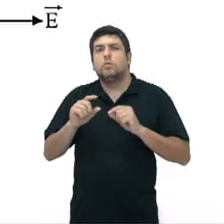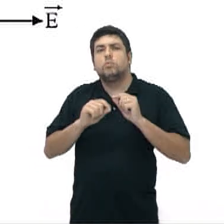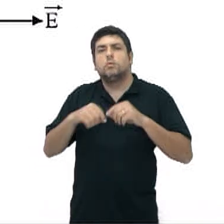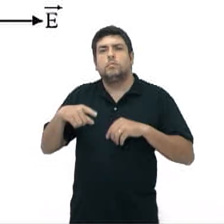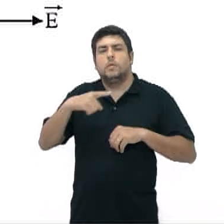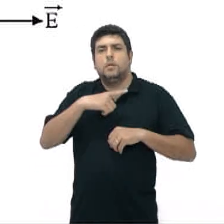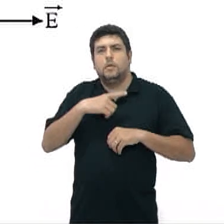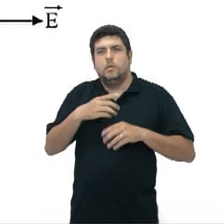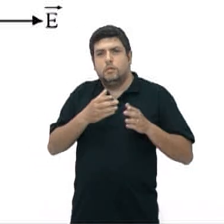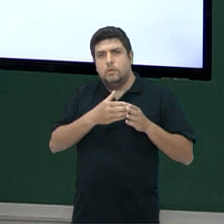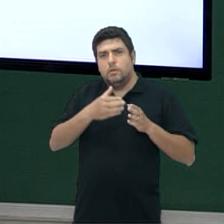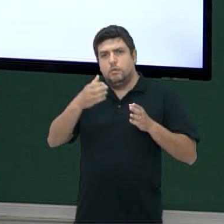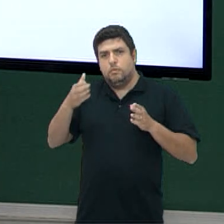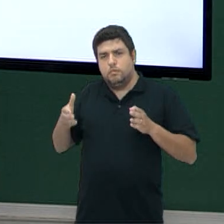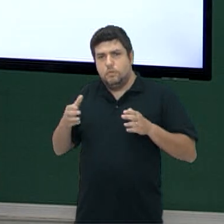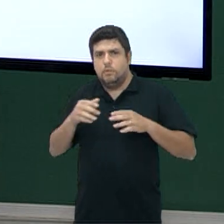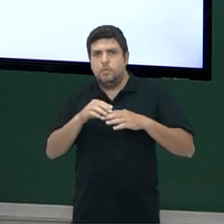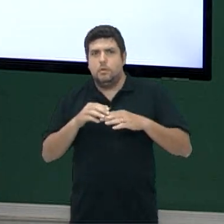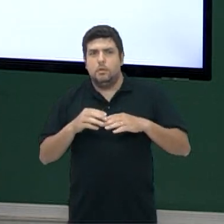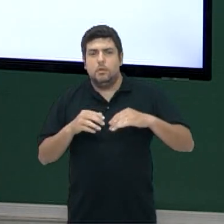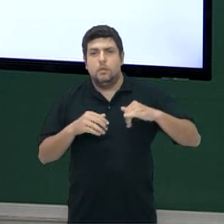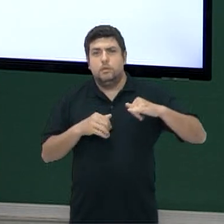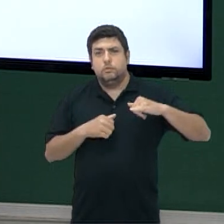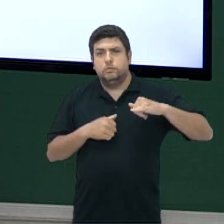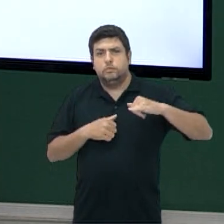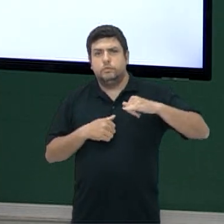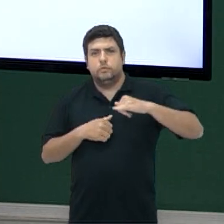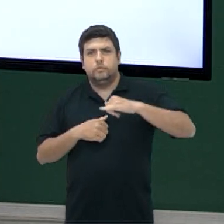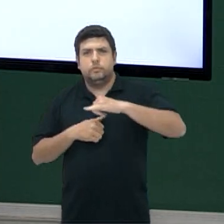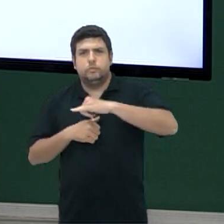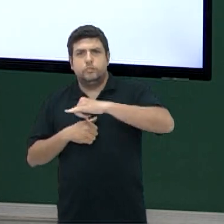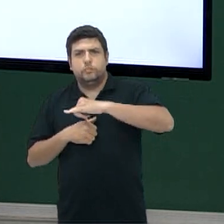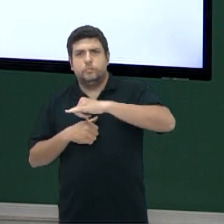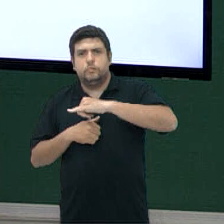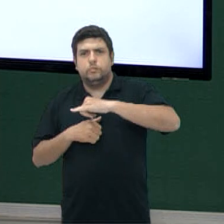lado, é o avião, com o seu diagrama de